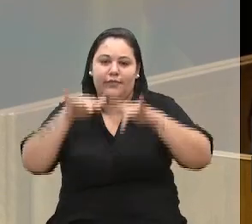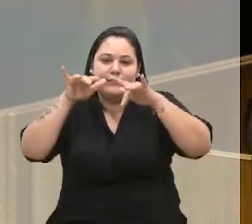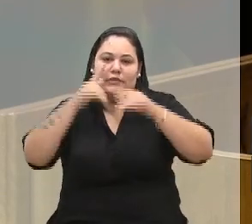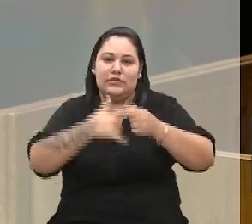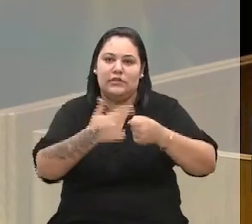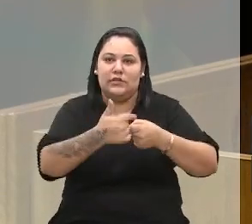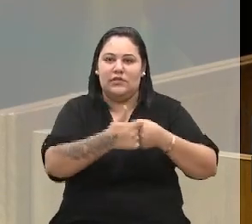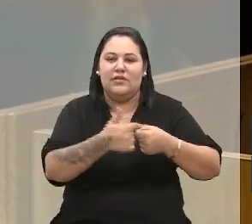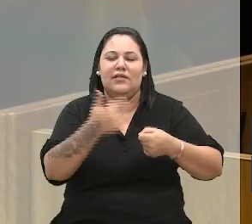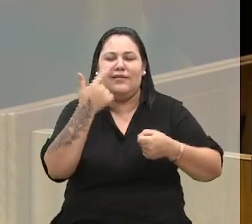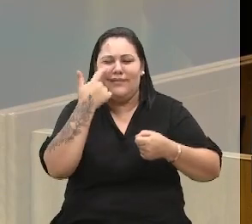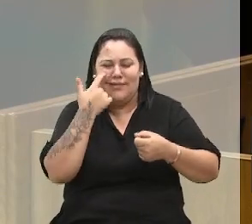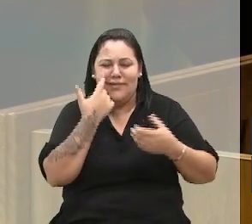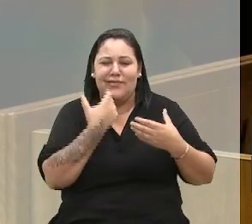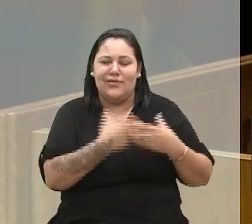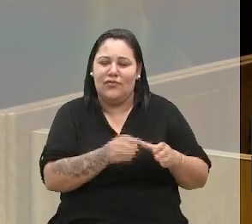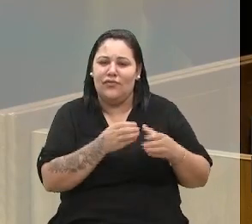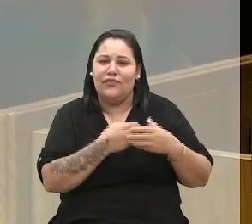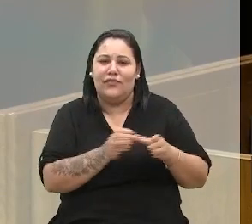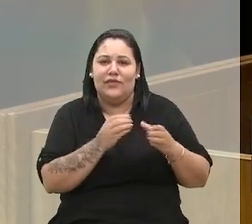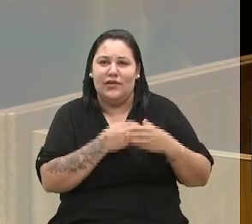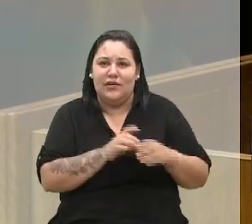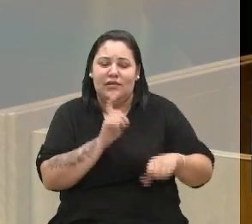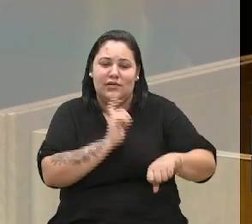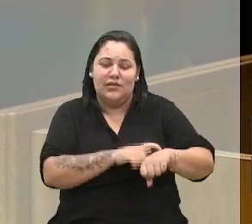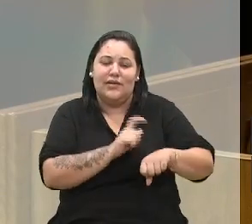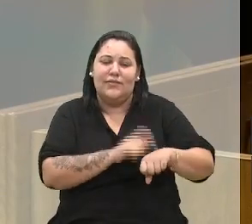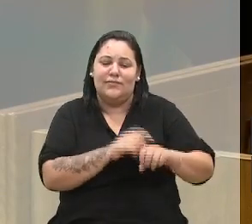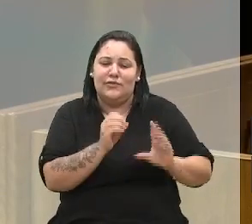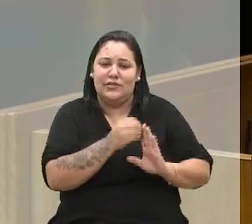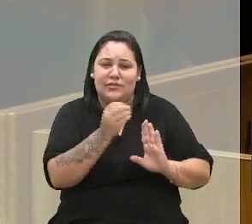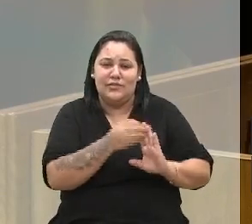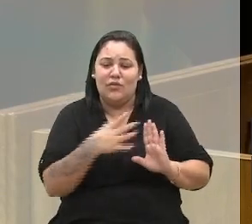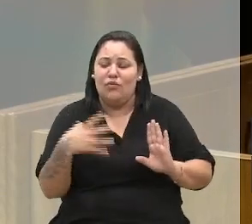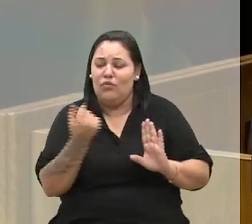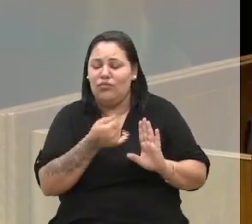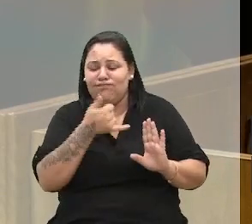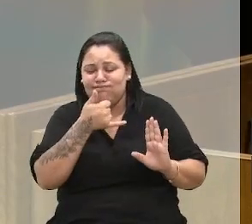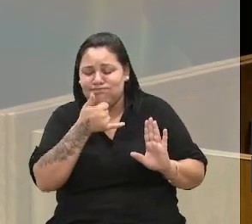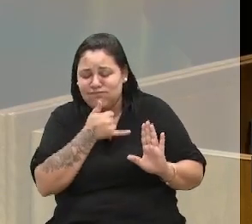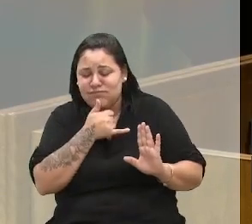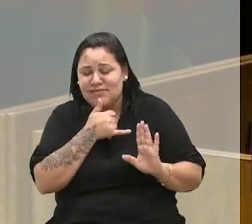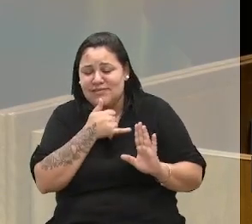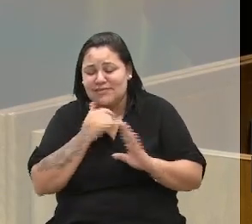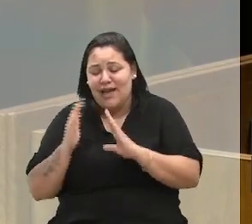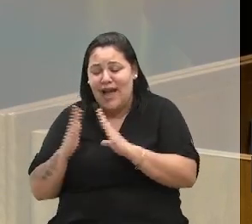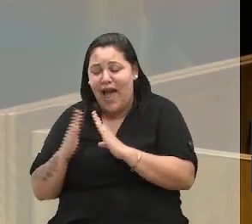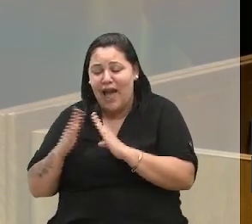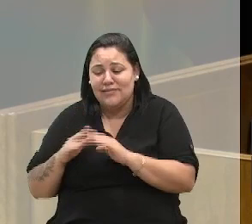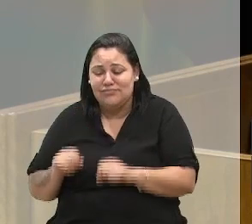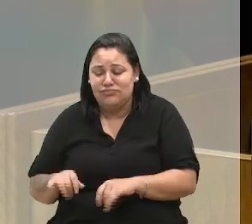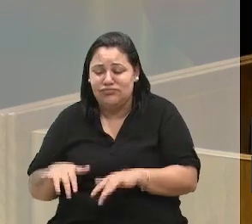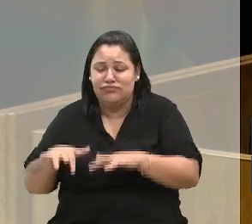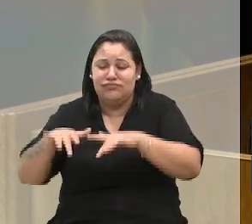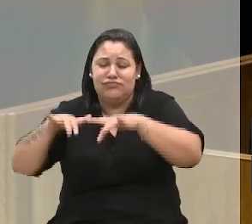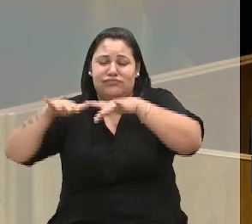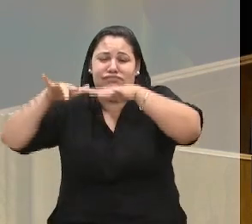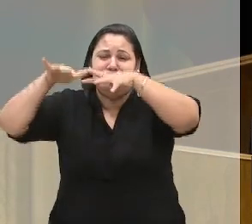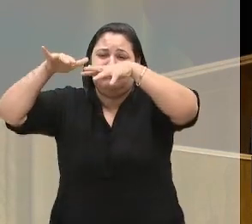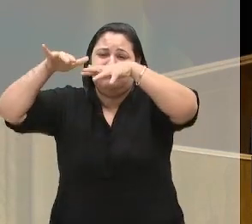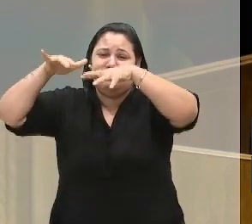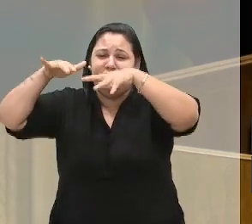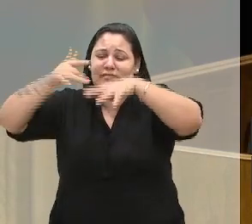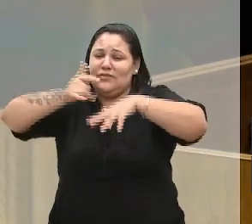eu convivi no tempo do orçamento comunitário com tantas tristezas de alagamentos que não tem explicação. O nobre